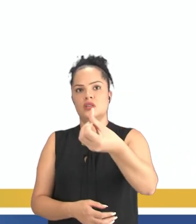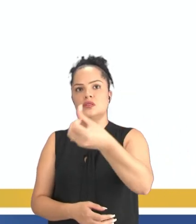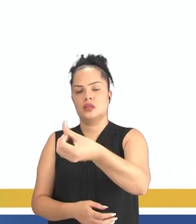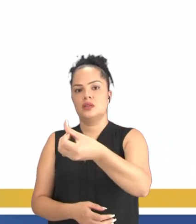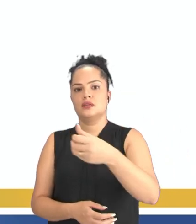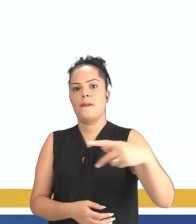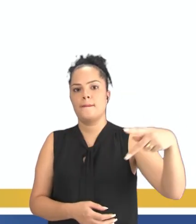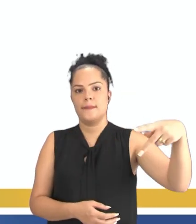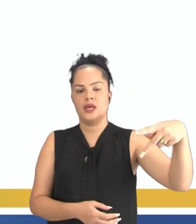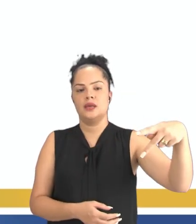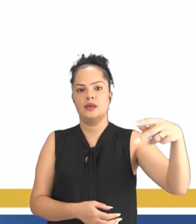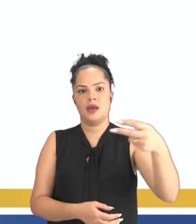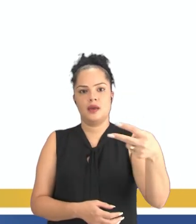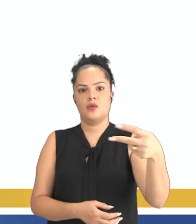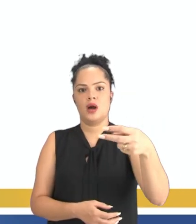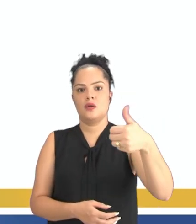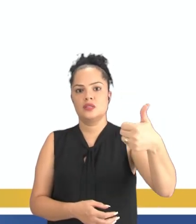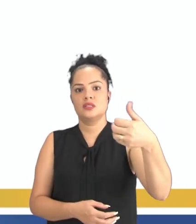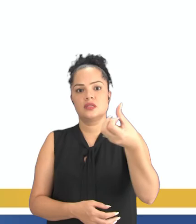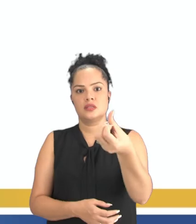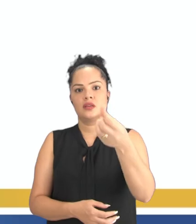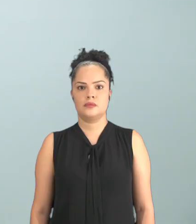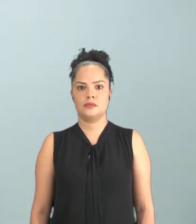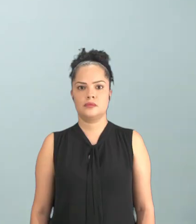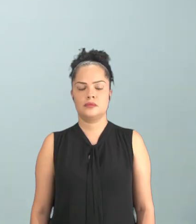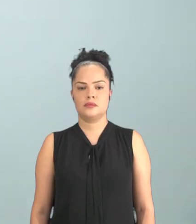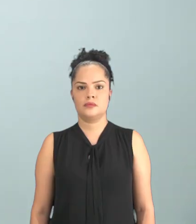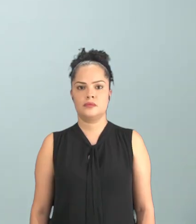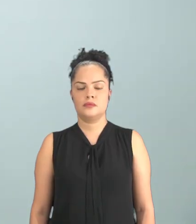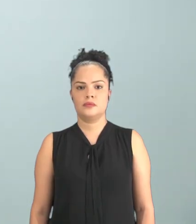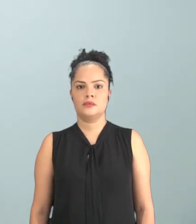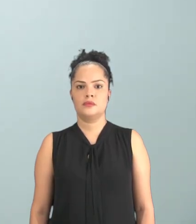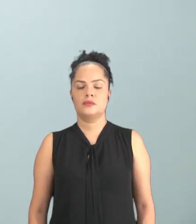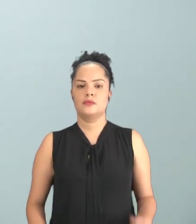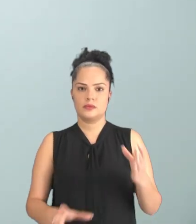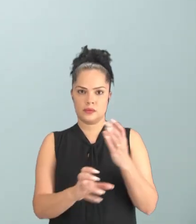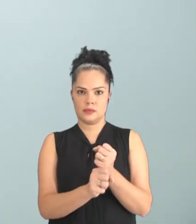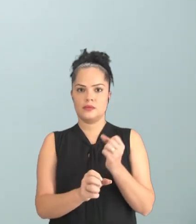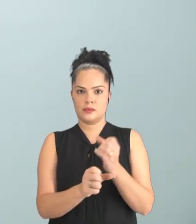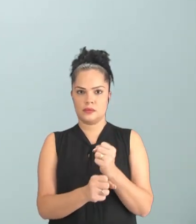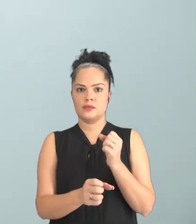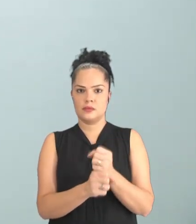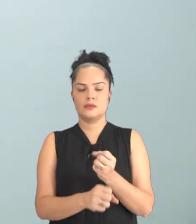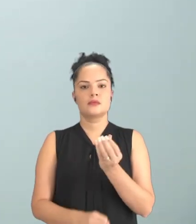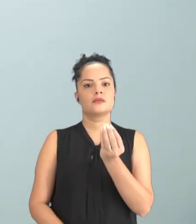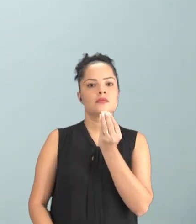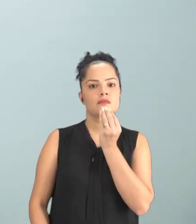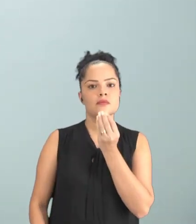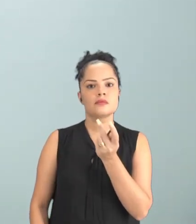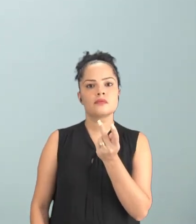16,6%. Certinho? Então, o resultado dessa probabilidade seria